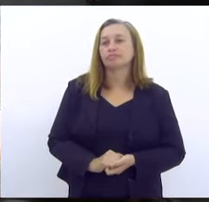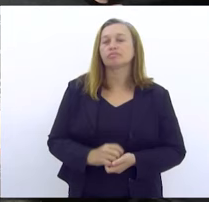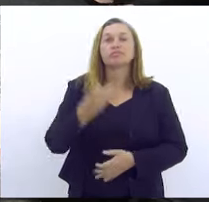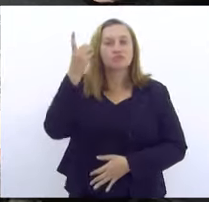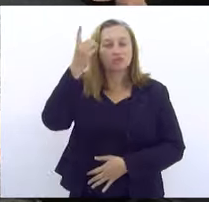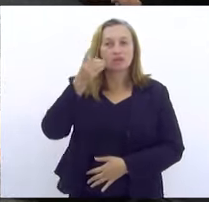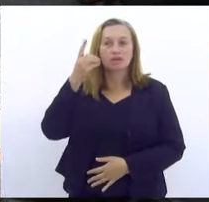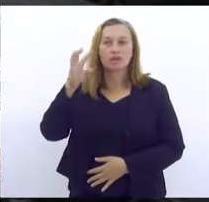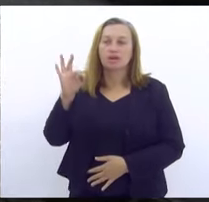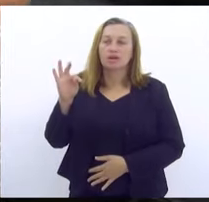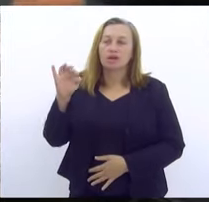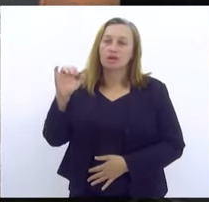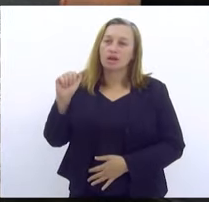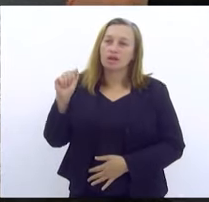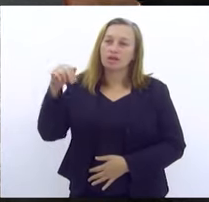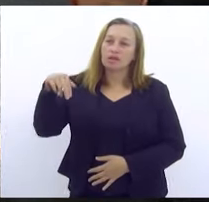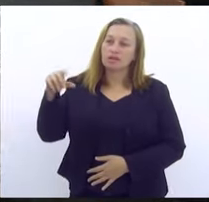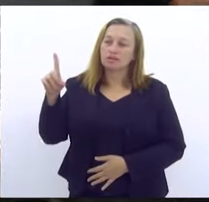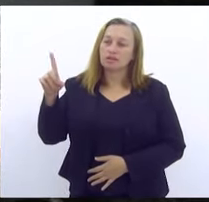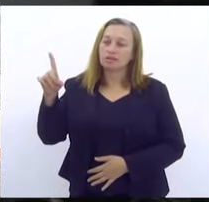Deputado Tande.